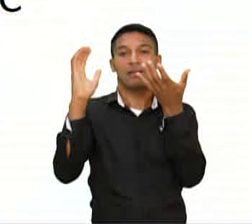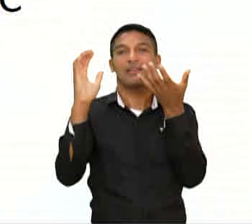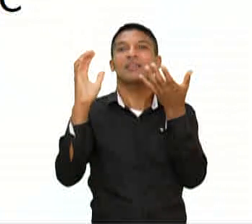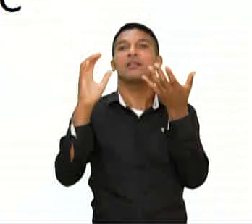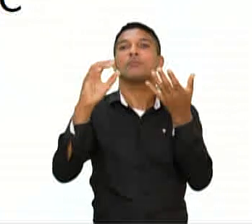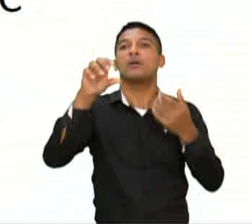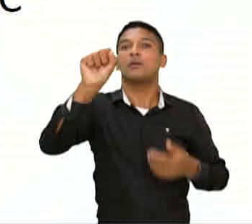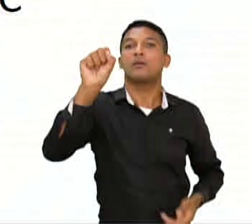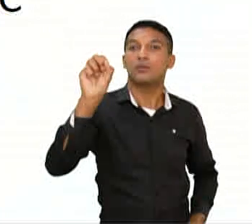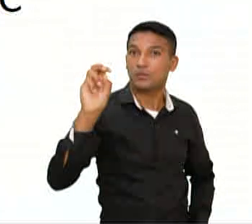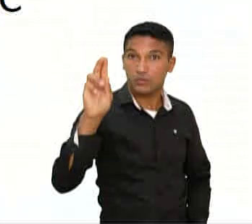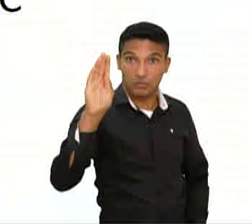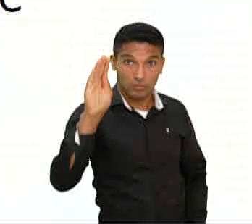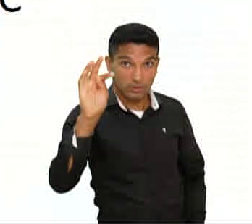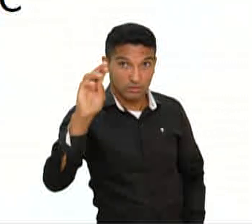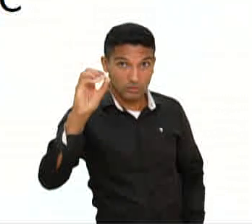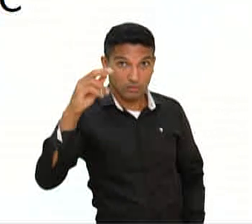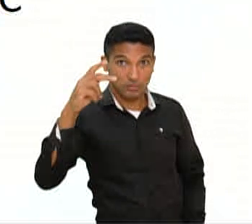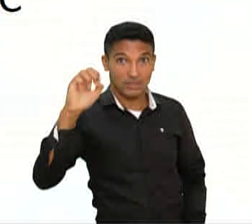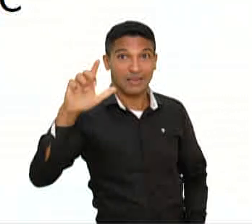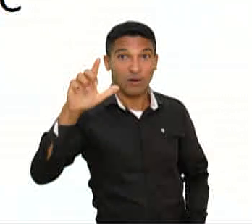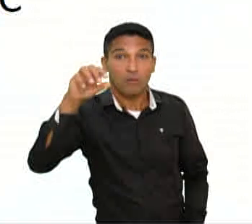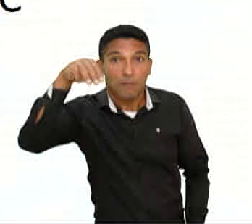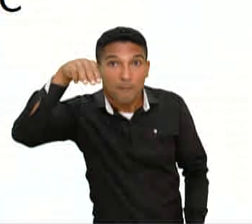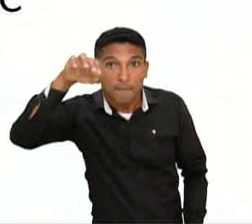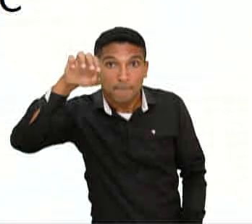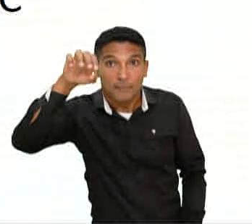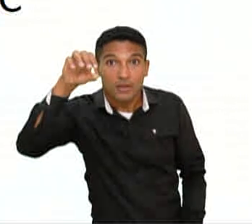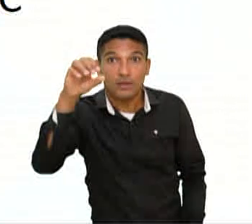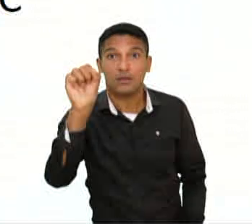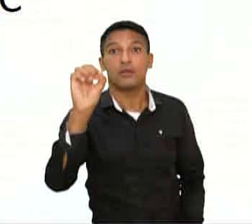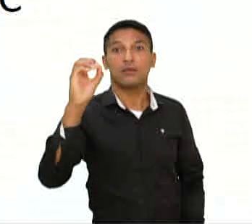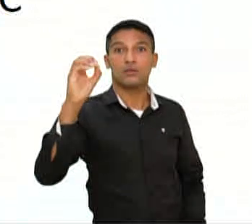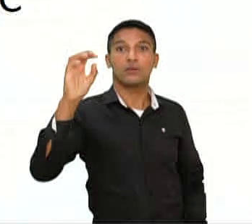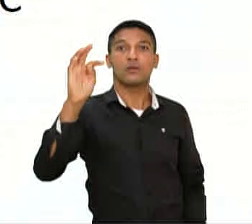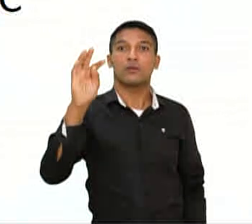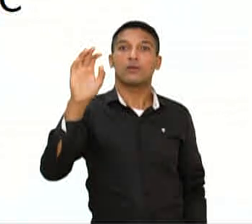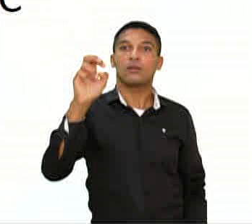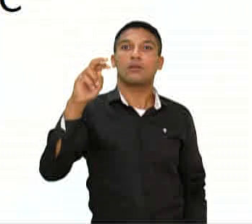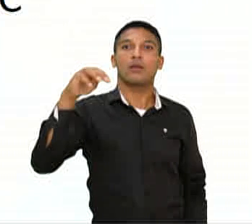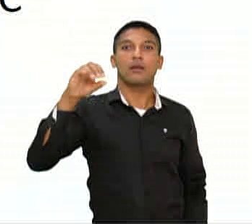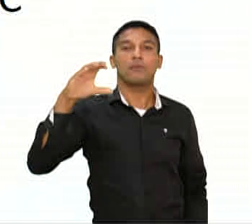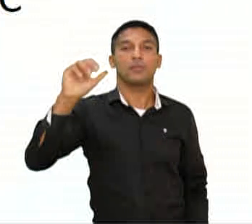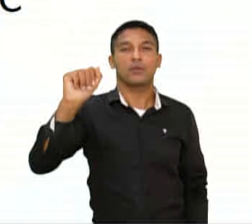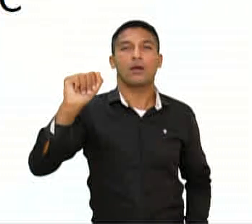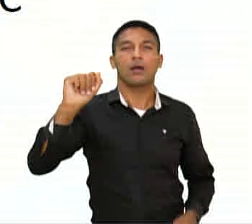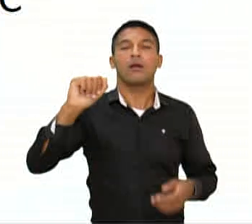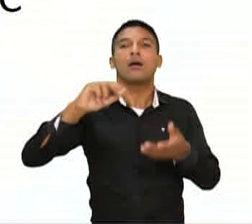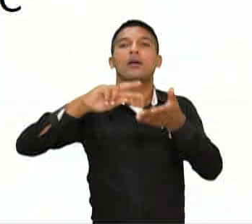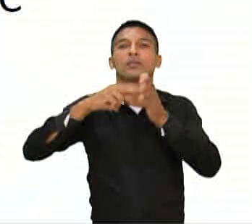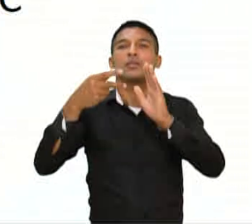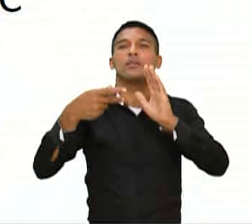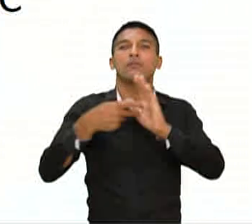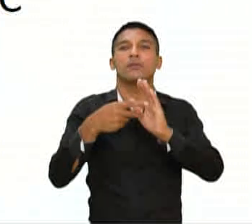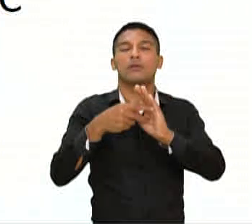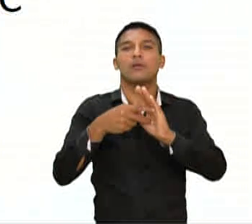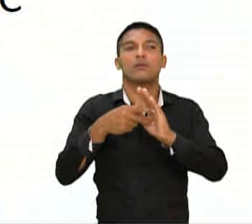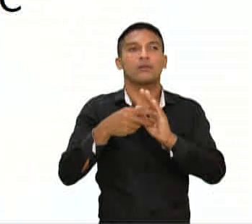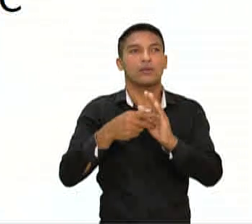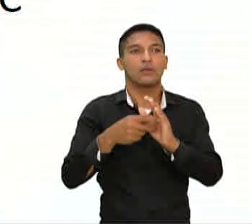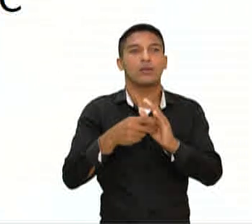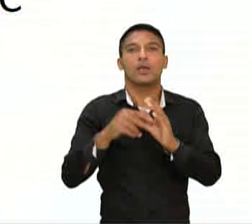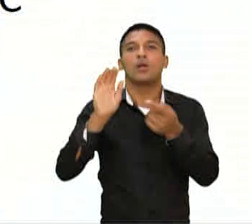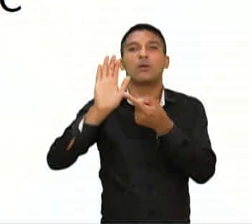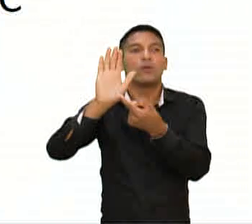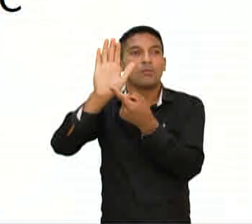palavra mesotérmica também usada muito na biologia, indicando literalmente a questão mediana. Então, de